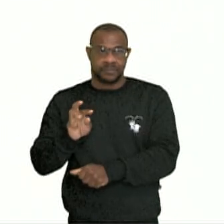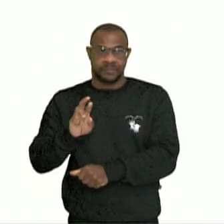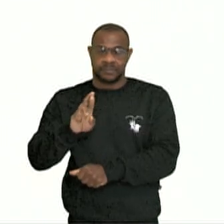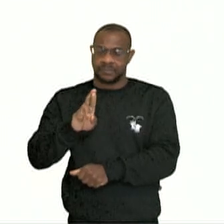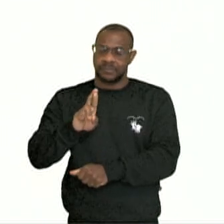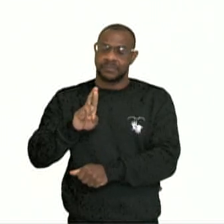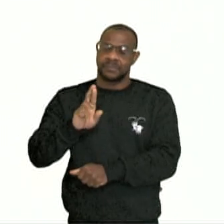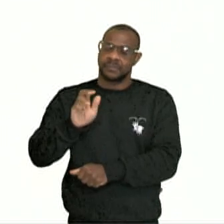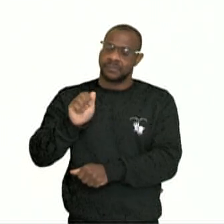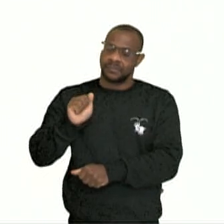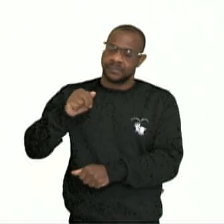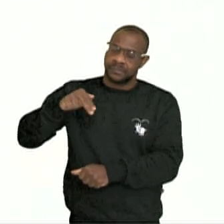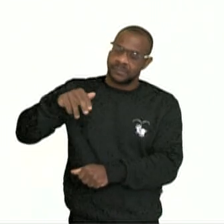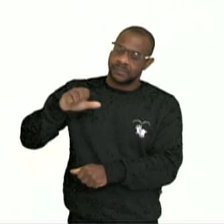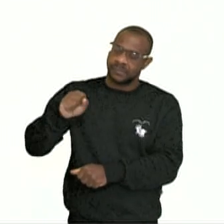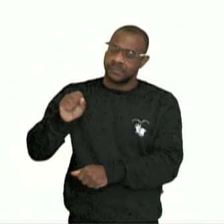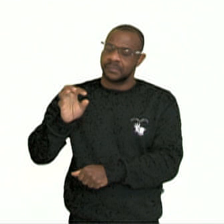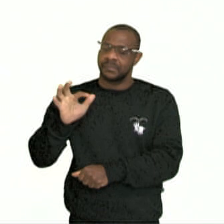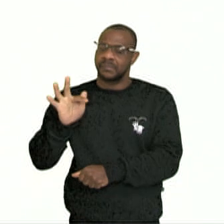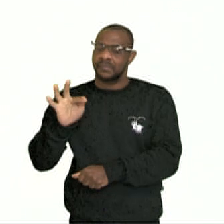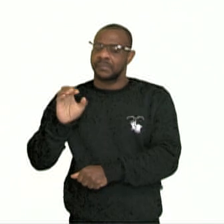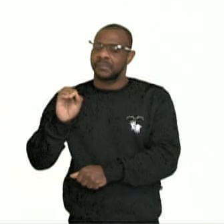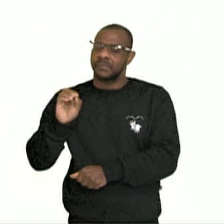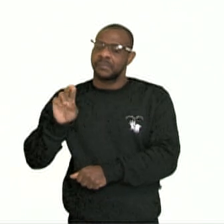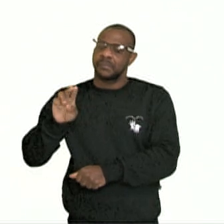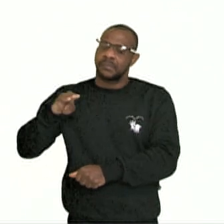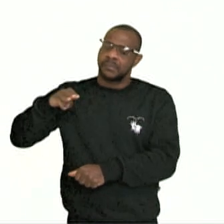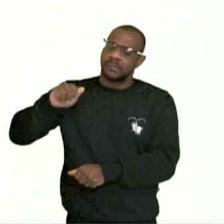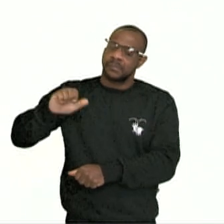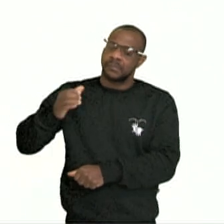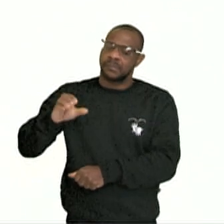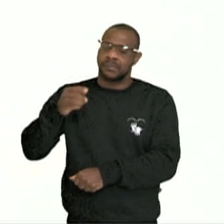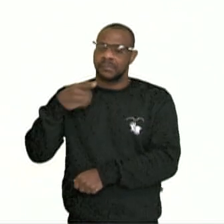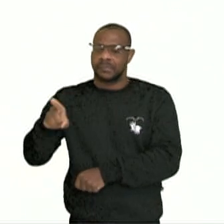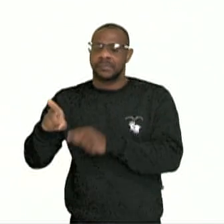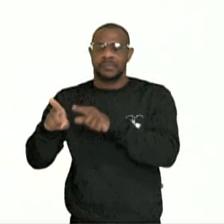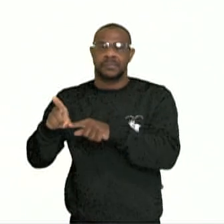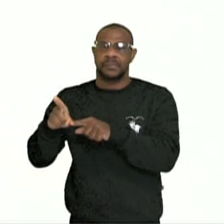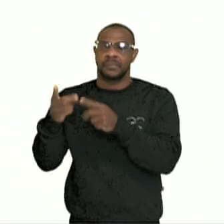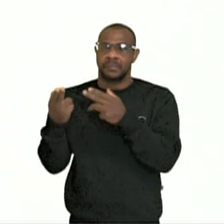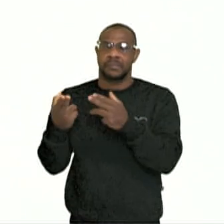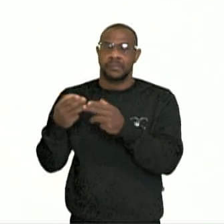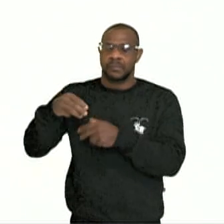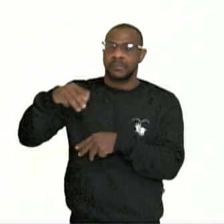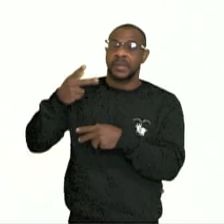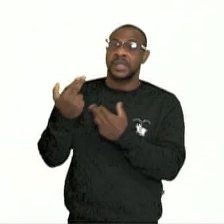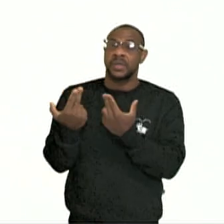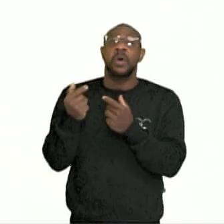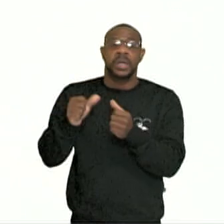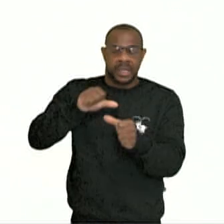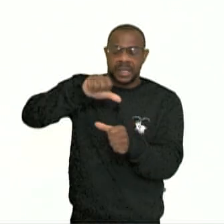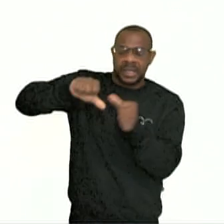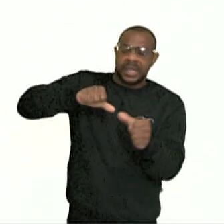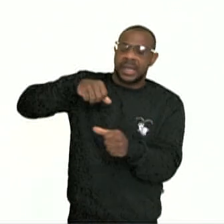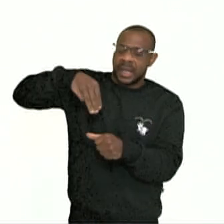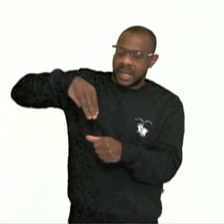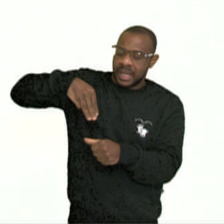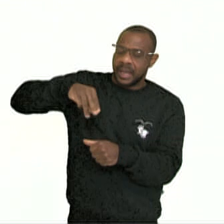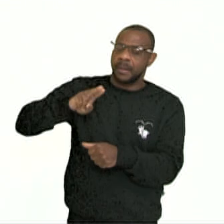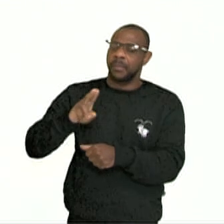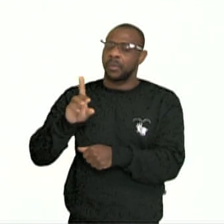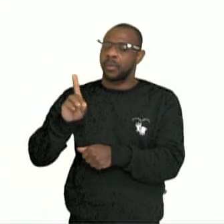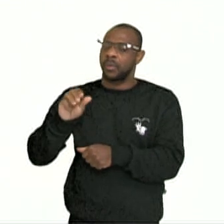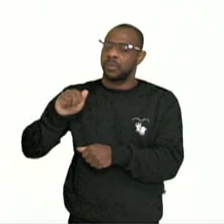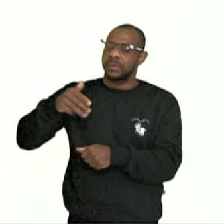seja, mudança. E tem tudo a ver com esse tipo de rocha. Essa rocha,